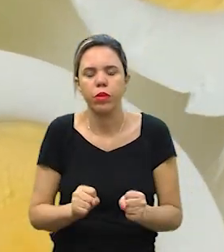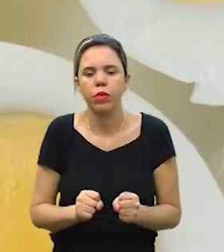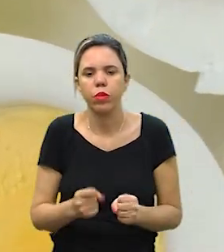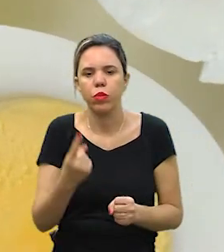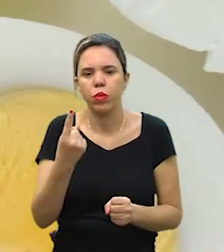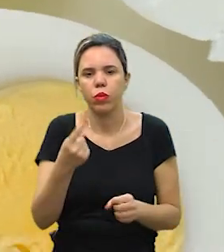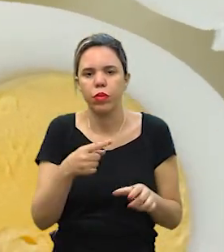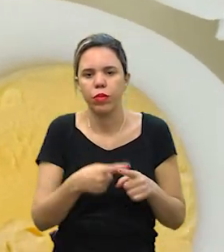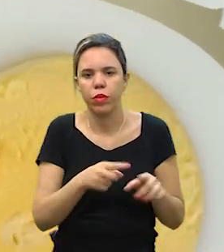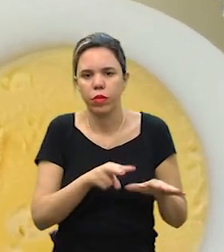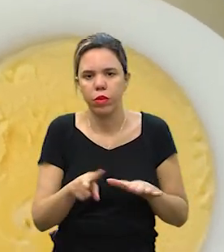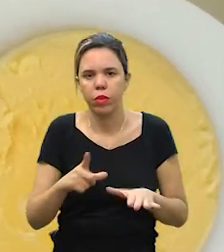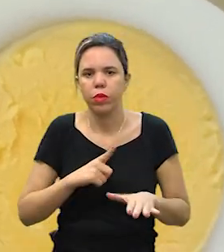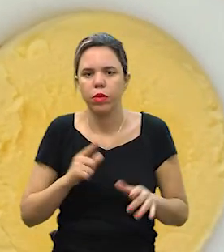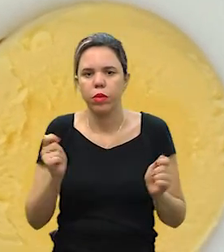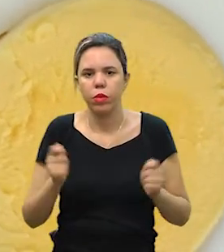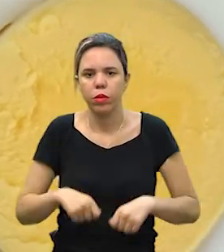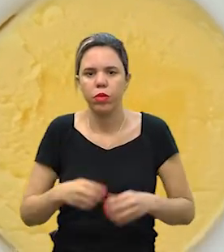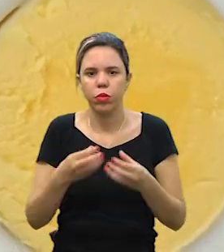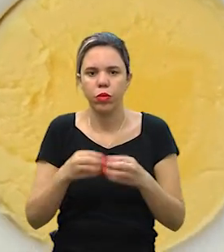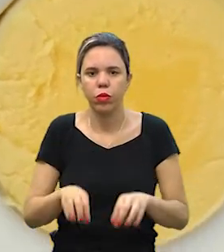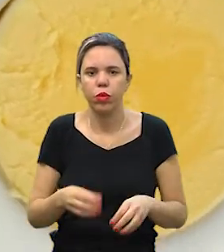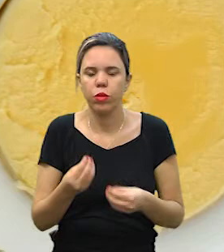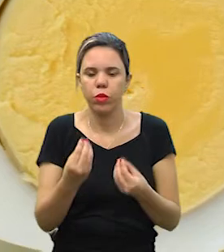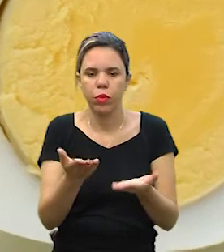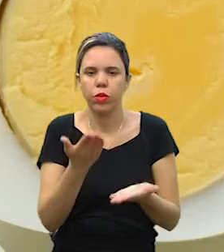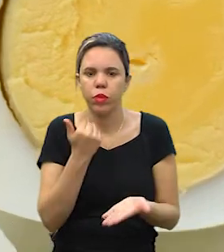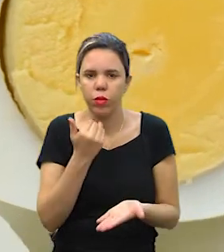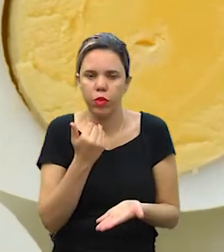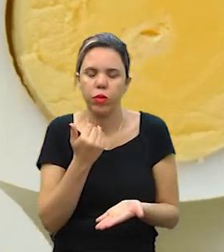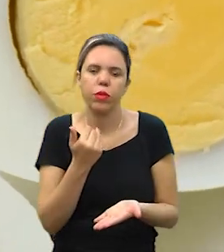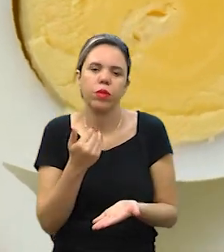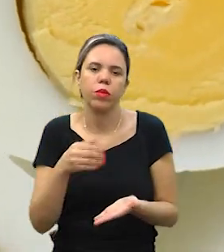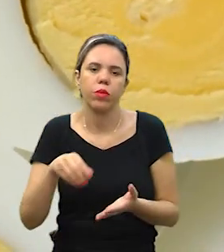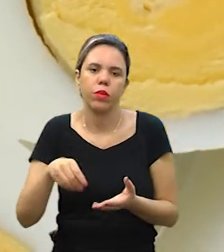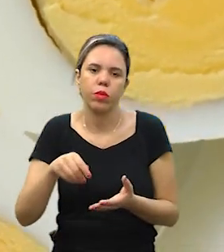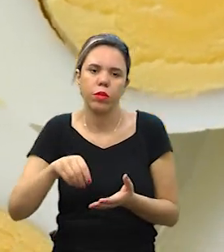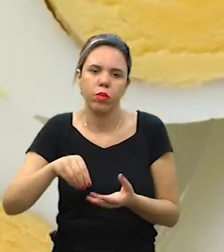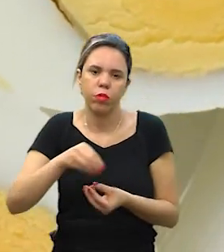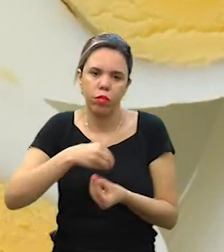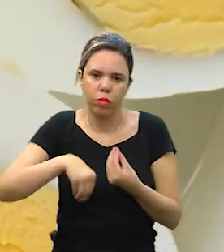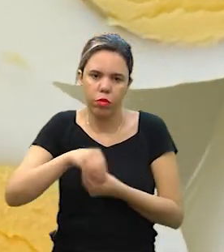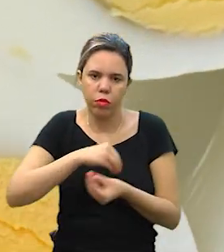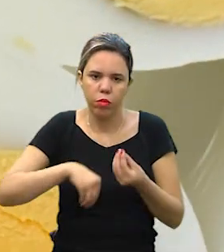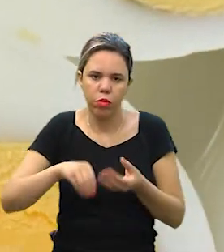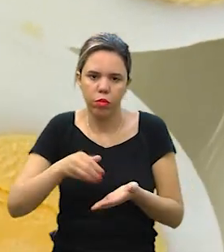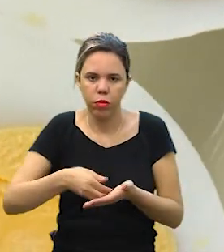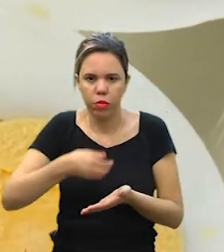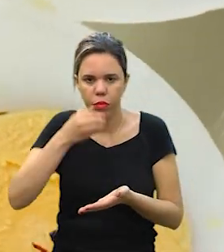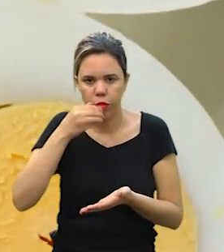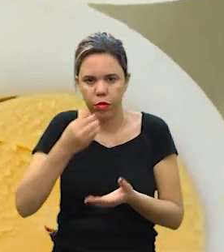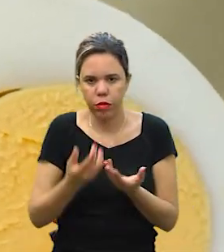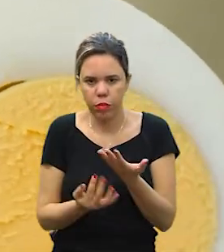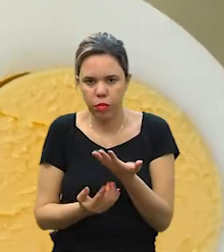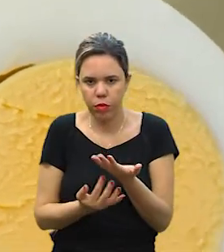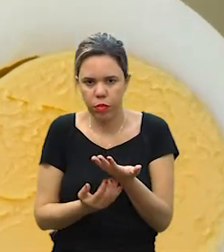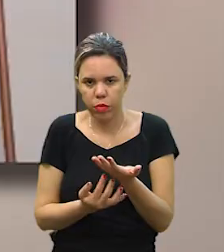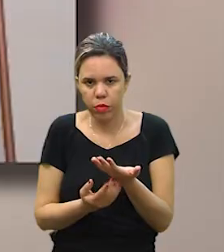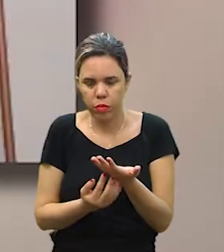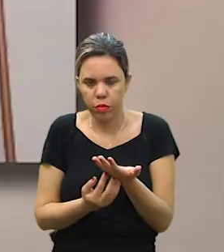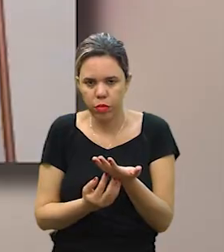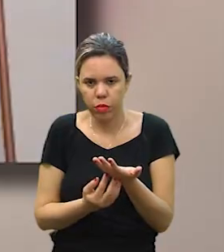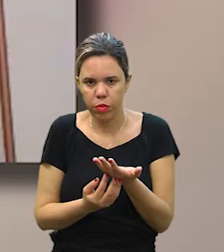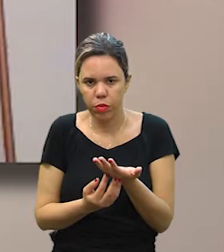que pelo menos uma vez na semana tenha o ovo nessa papa, tá? Ovo cozido, clara